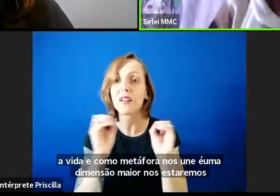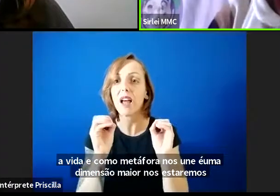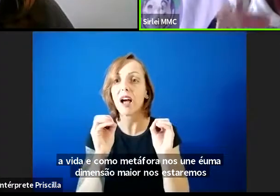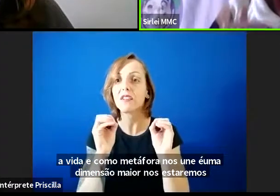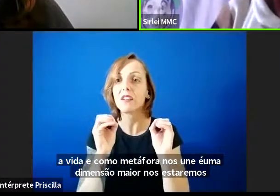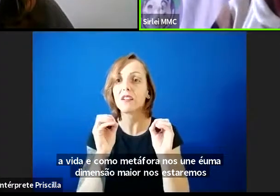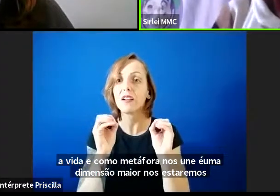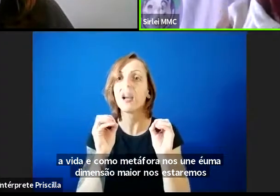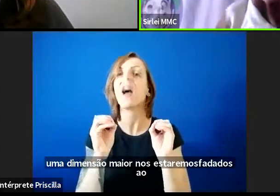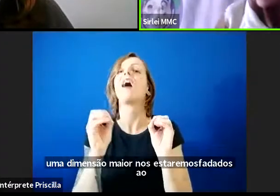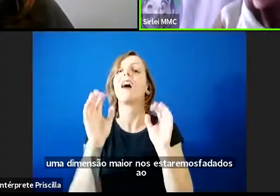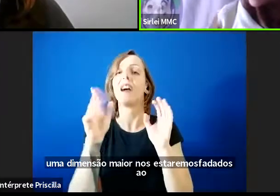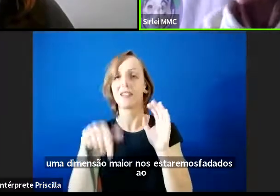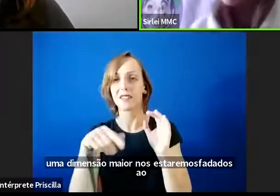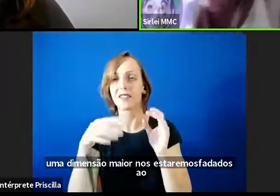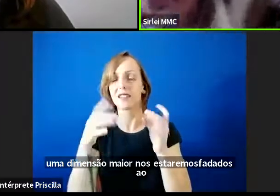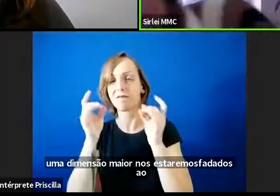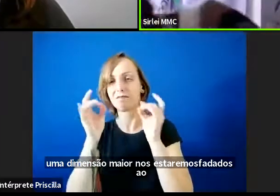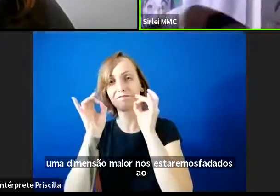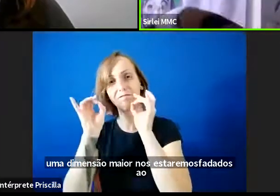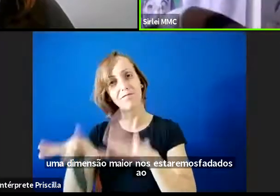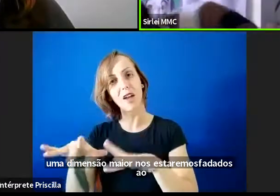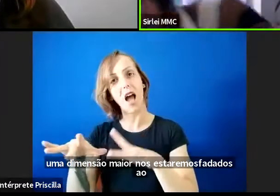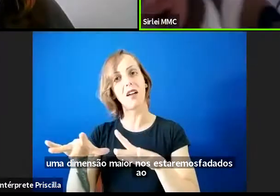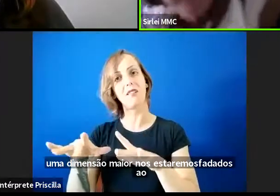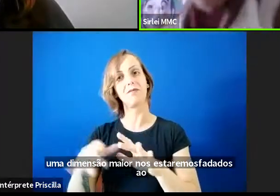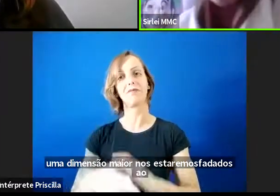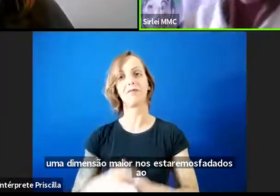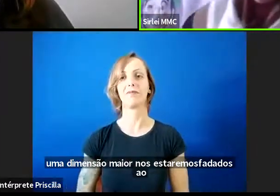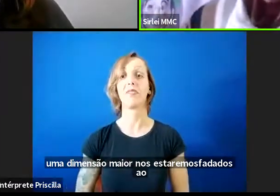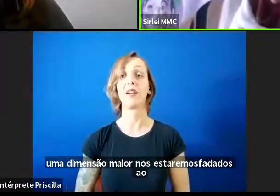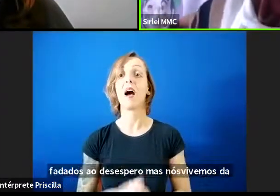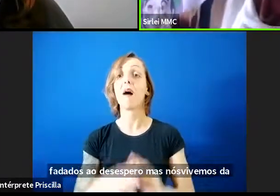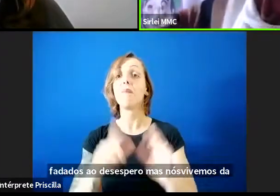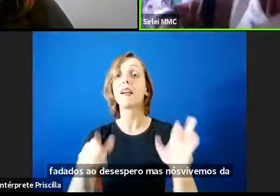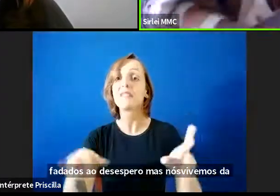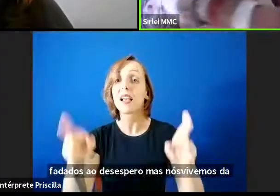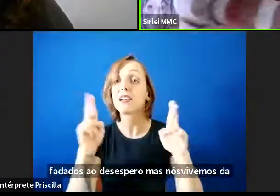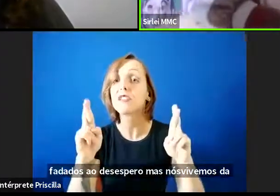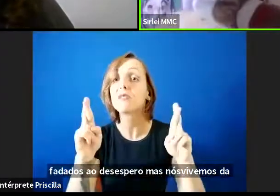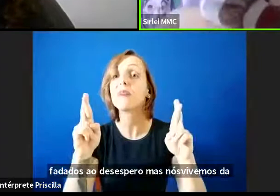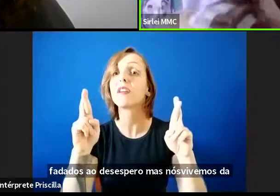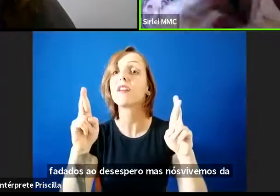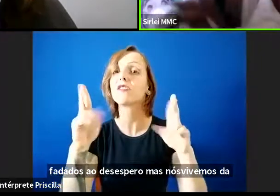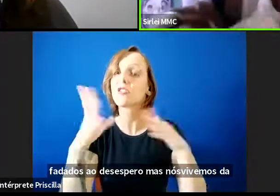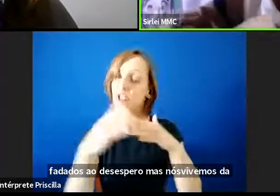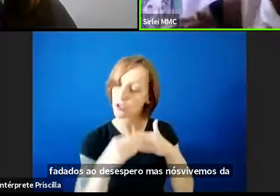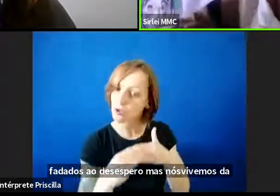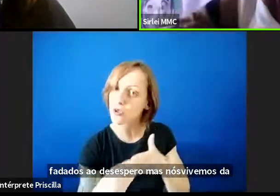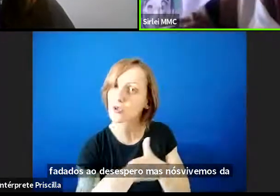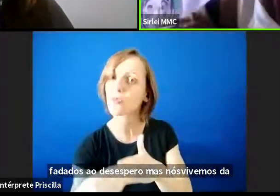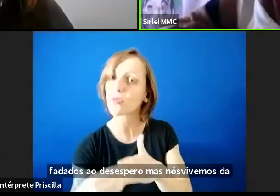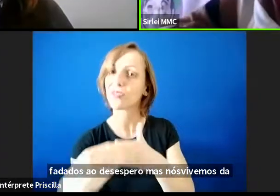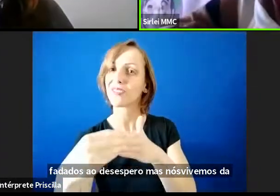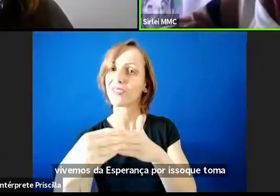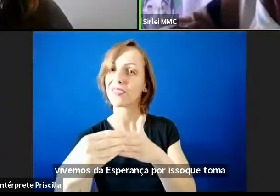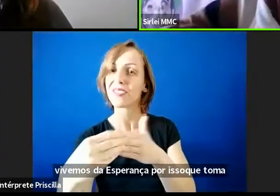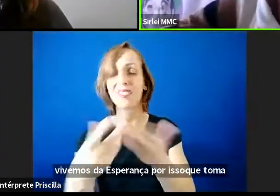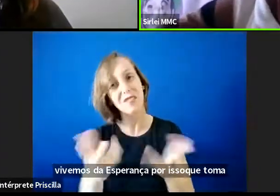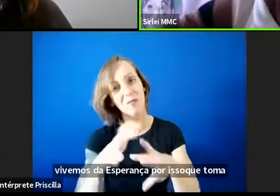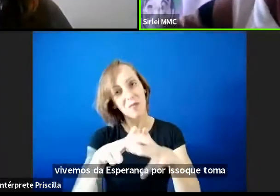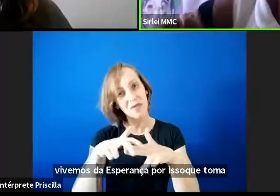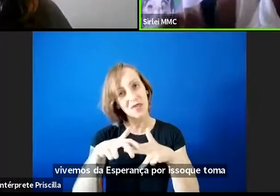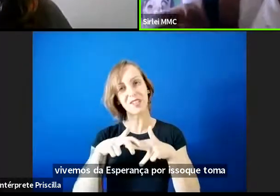desespero. Mas nós vivemos da esperança. Por isso que, como mulheres camponesas, a gente